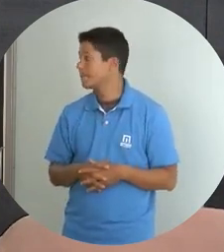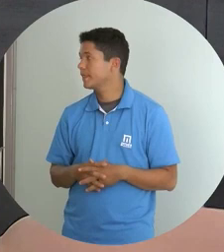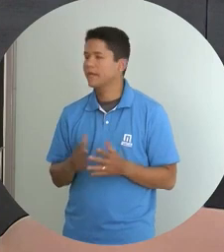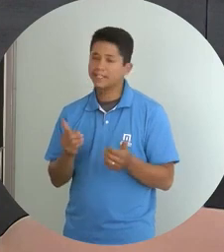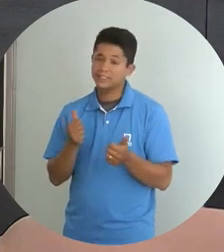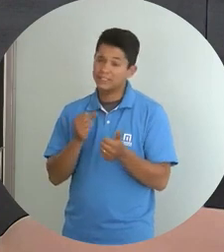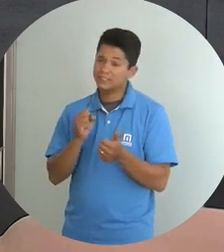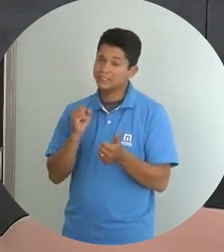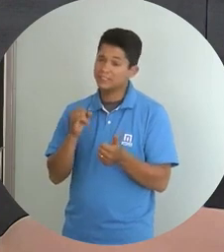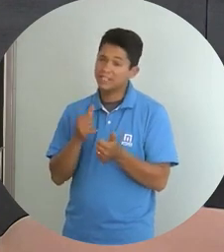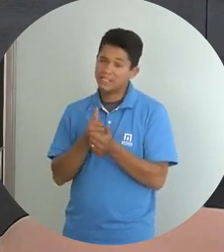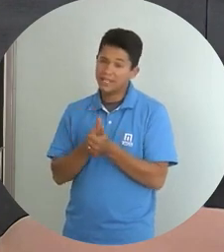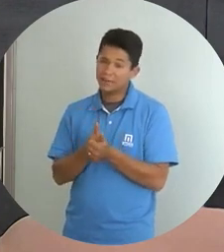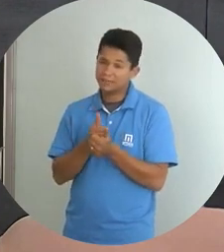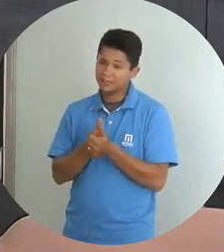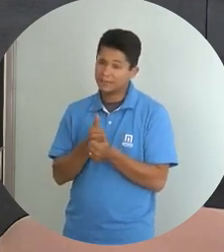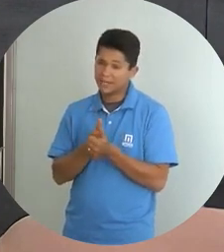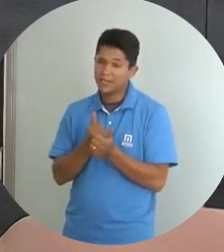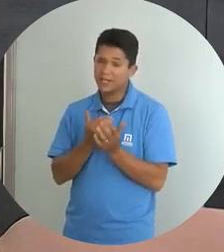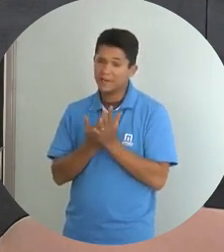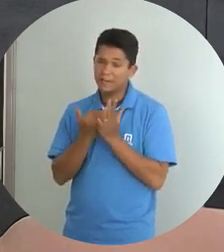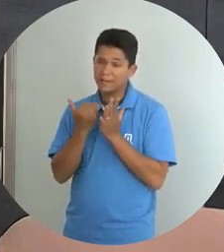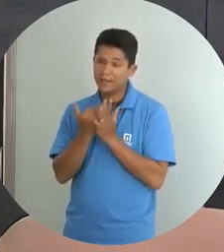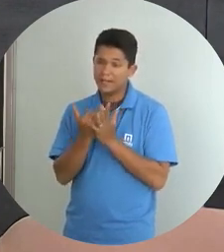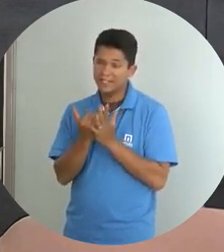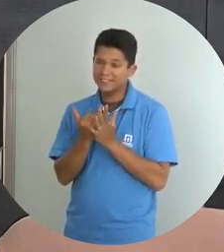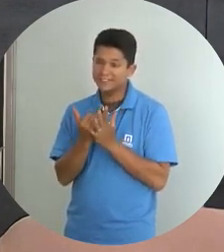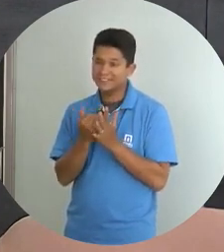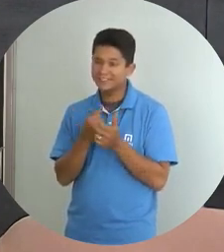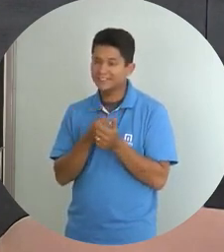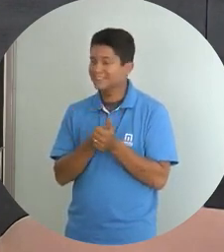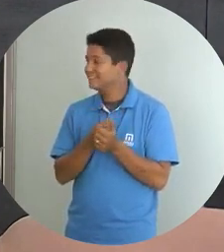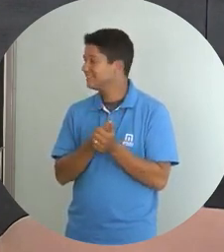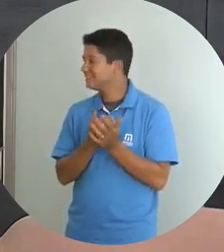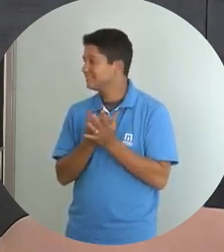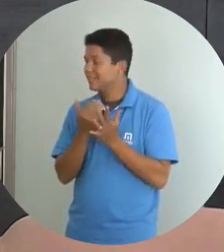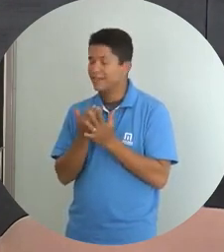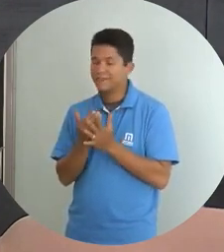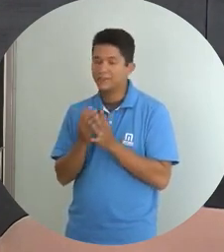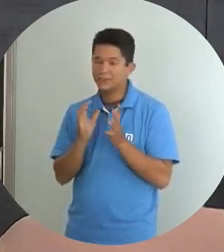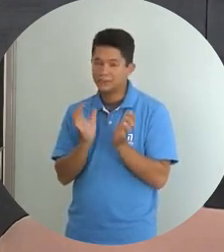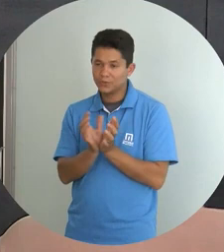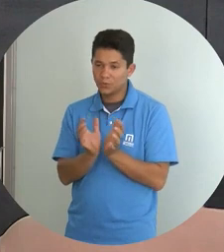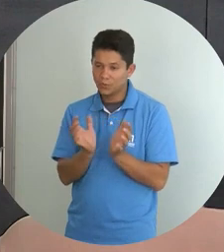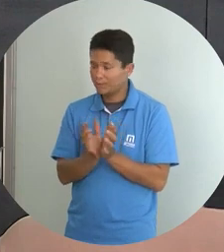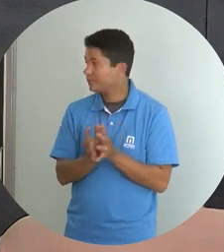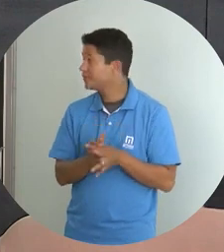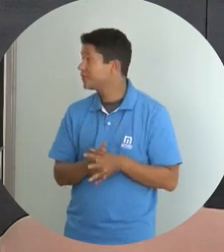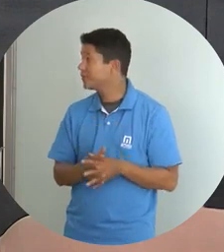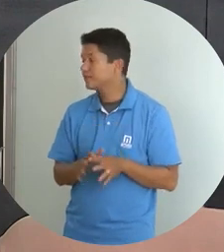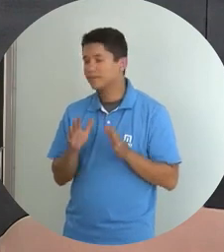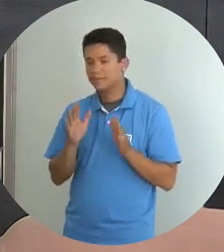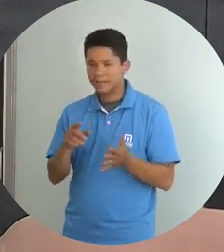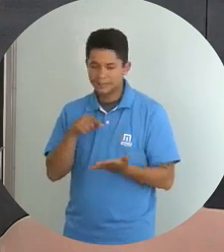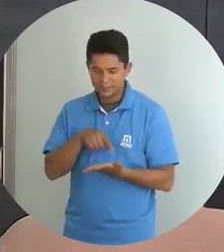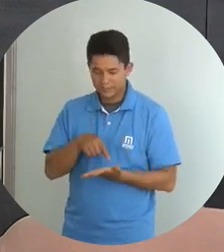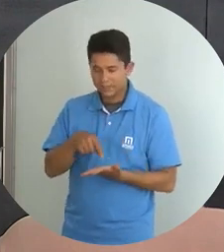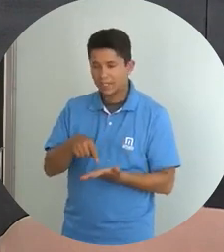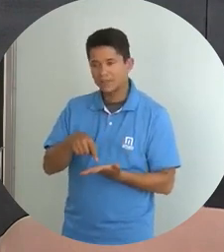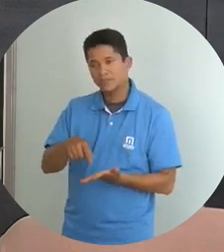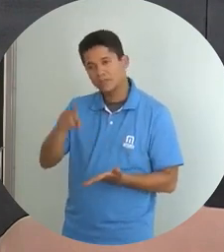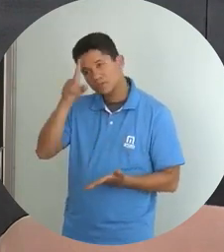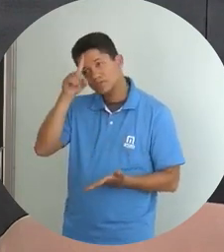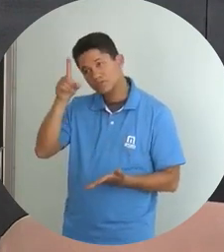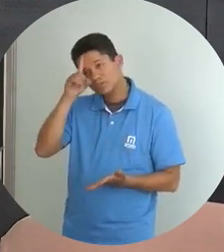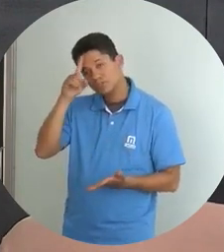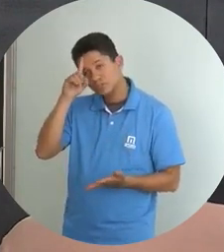aí você faz essa verificação de efeito de grupo, ou se tem uma perda de carga maior. Mas, executivamente, estacas feitas no mesmo dia ou